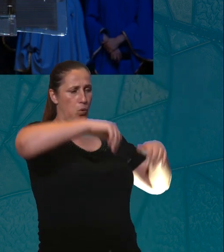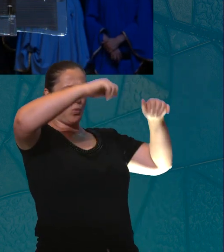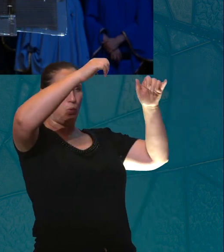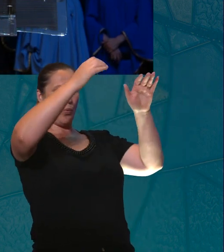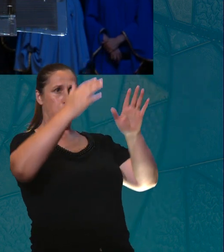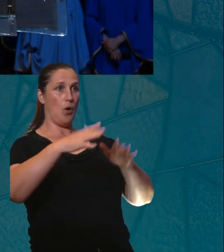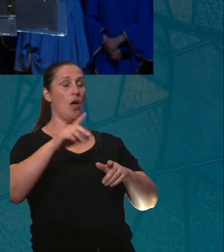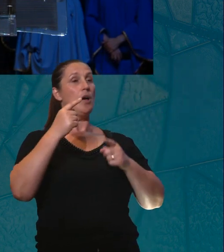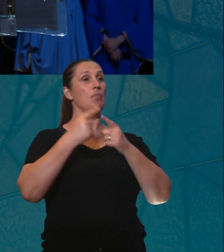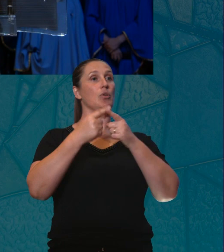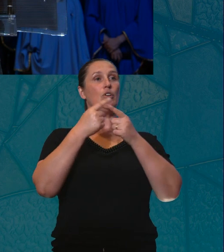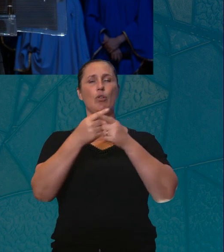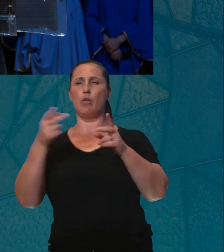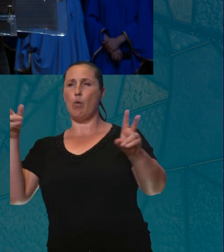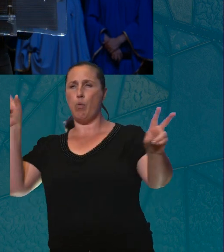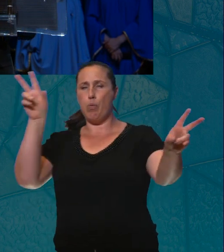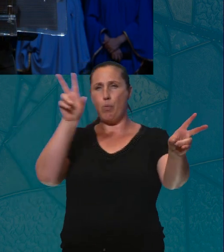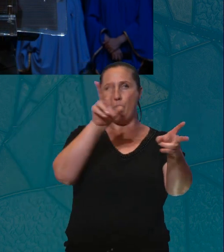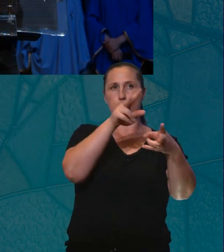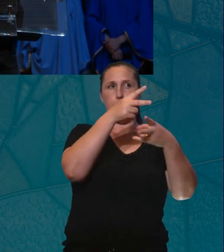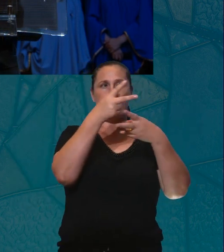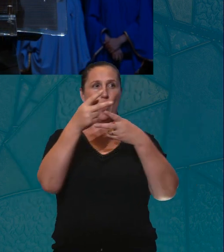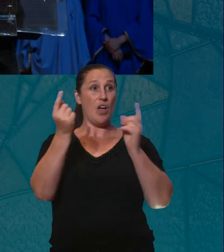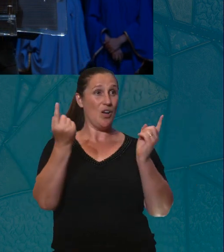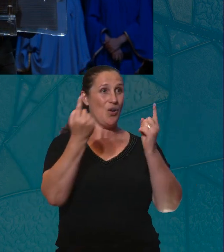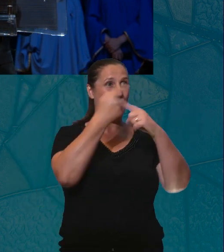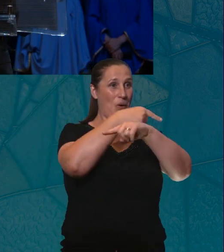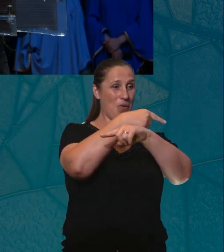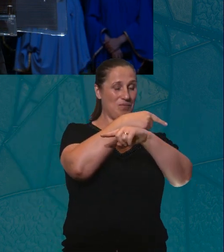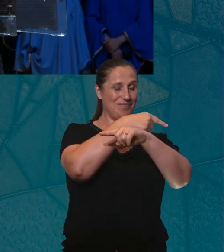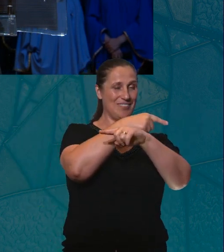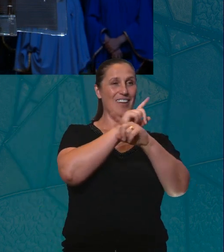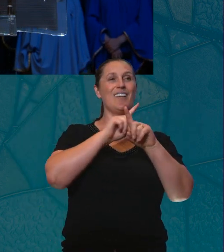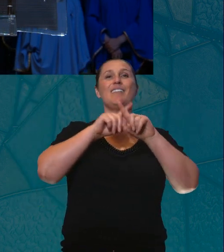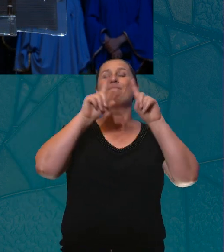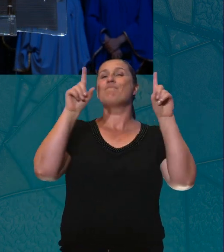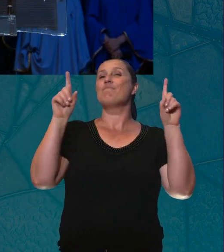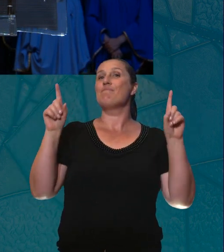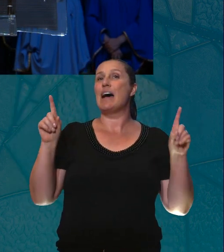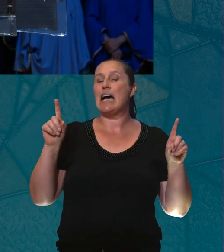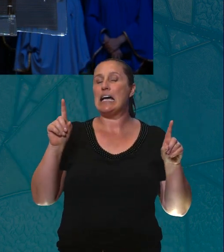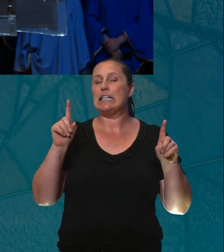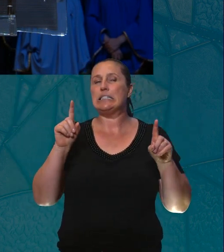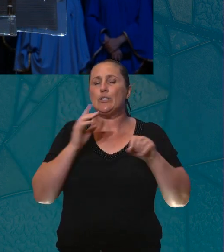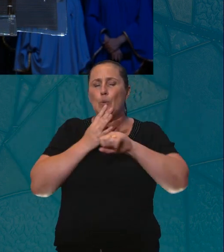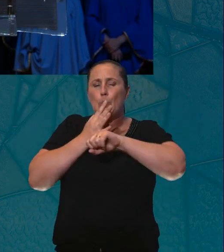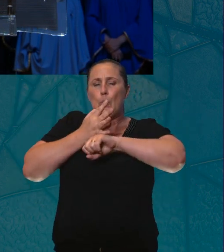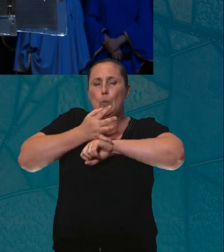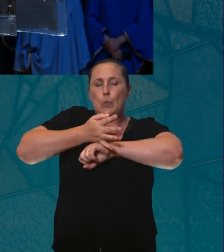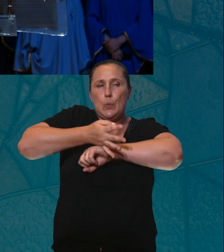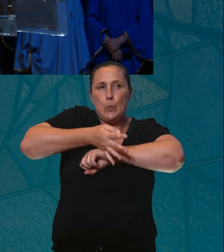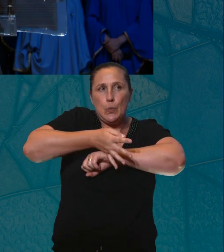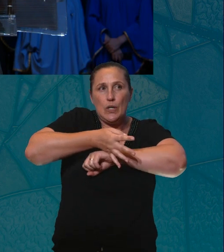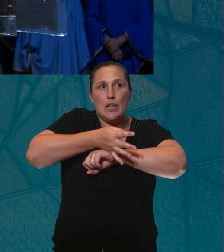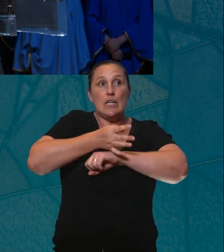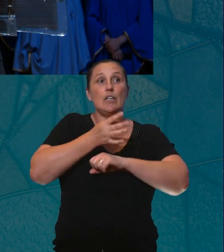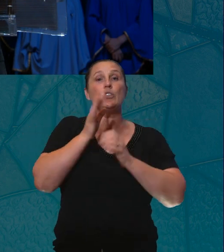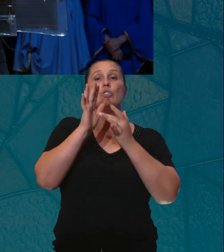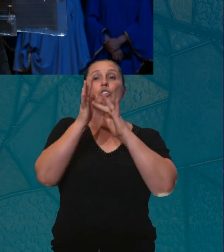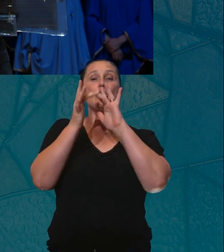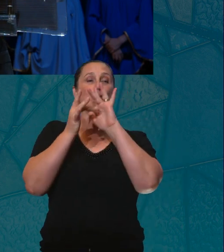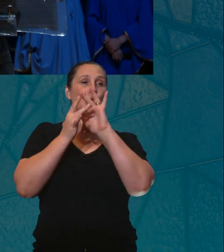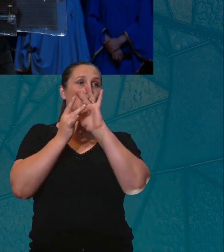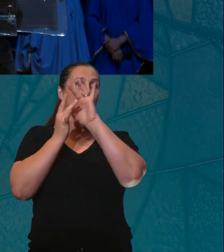o vento era contrário. Mas à quarta vigília da noite, dirigiu-se Jesus